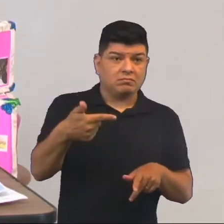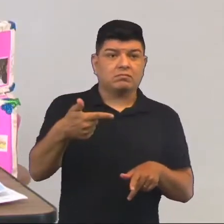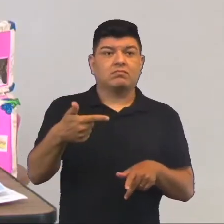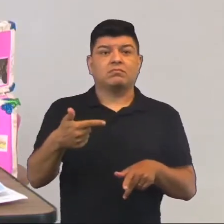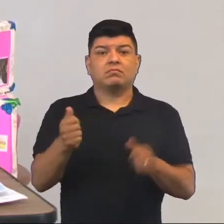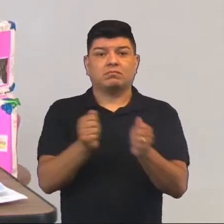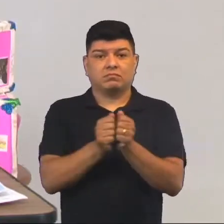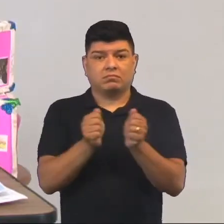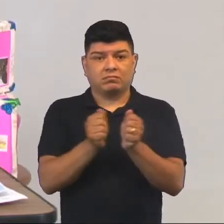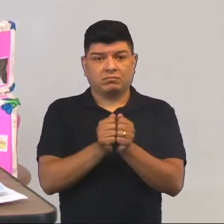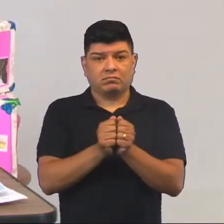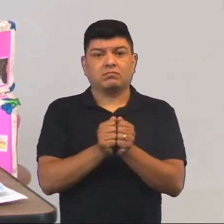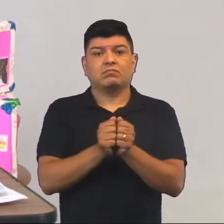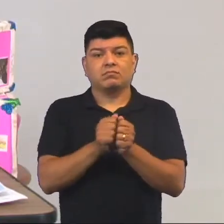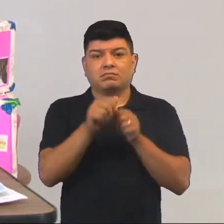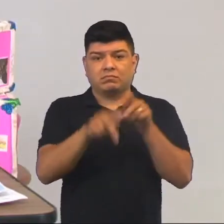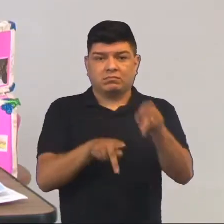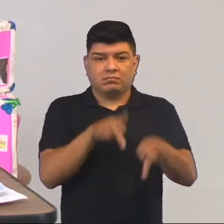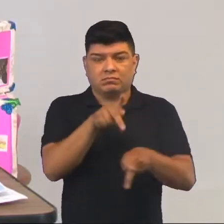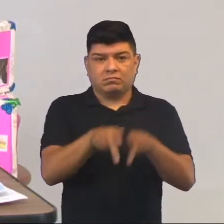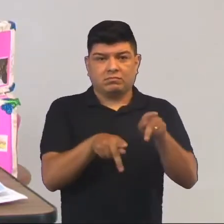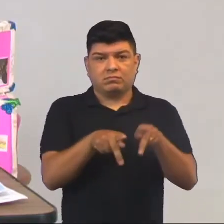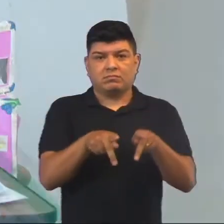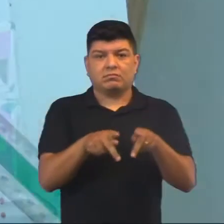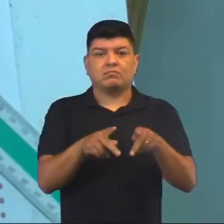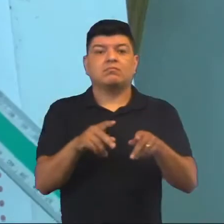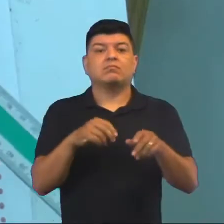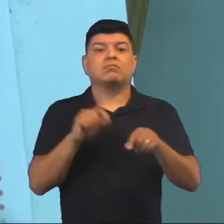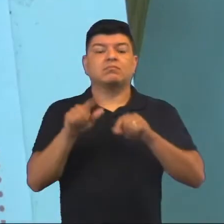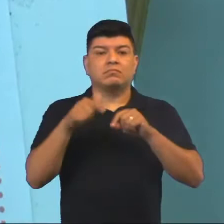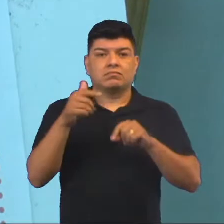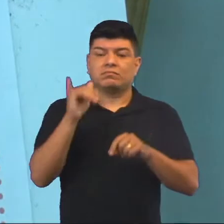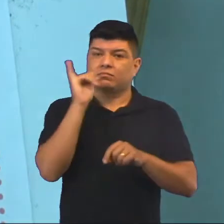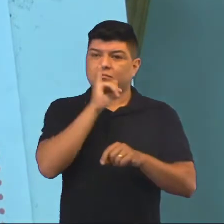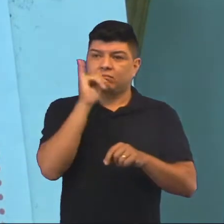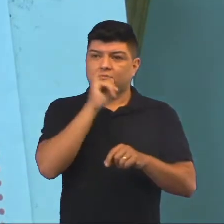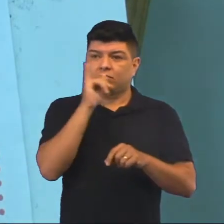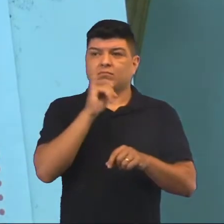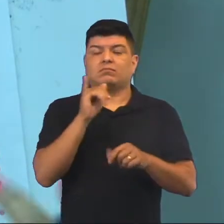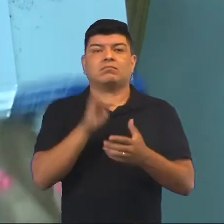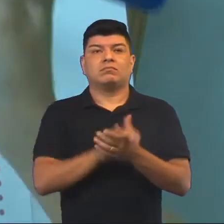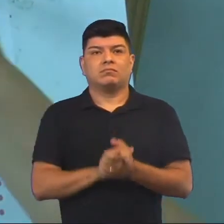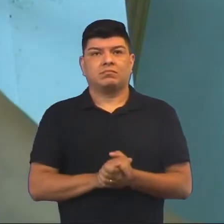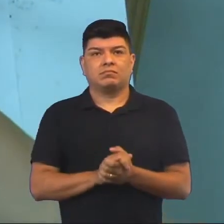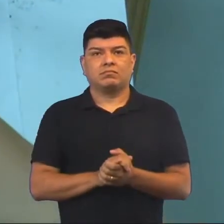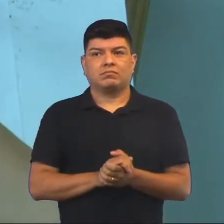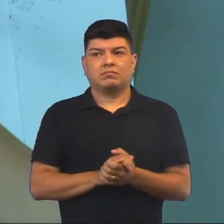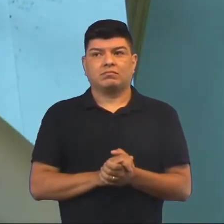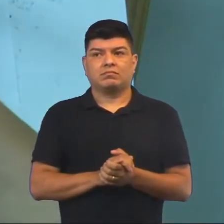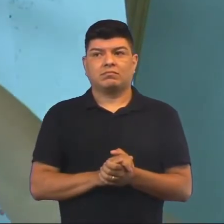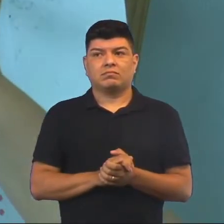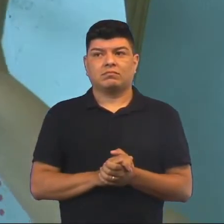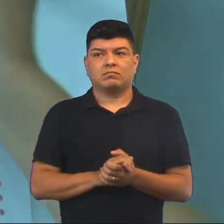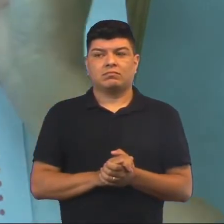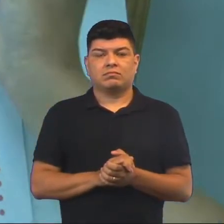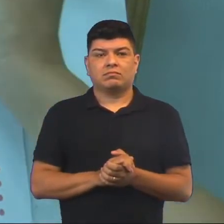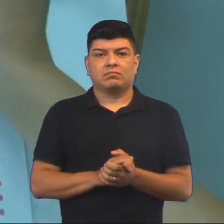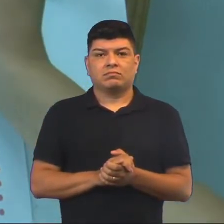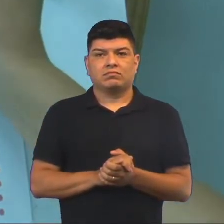tarde, juntaram-se a esses povos os imigrantes italianos,